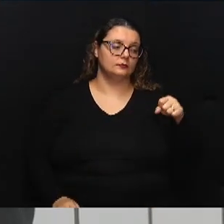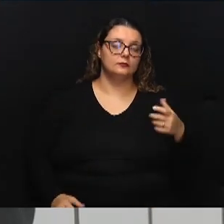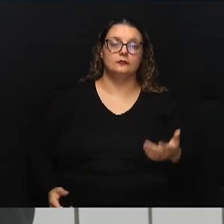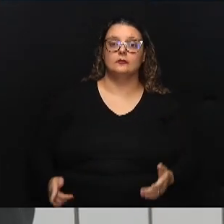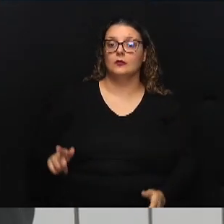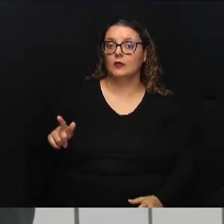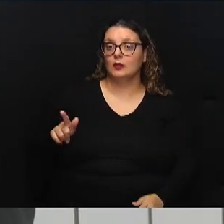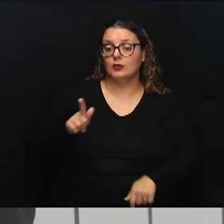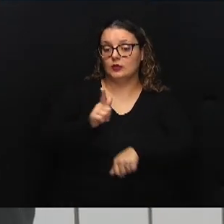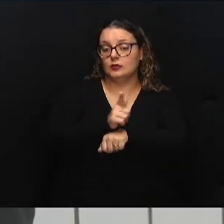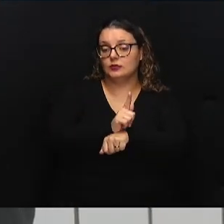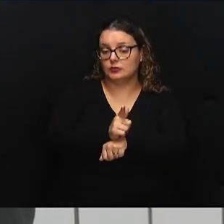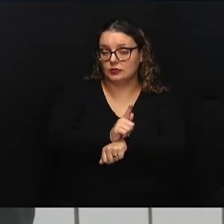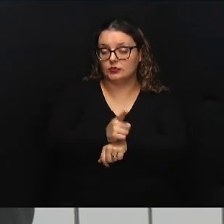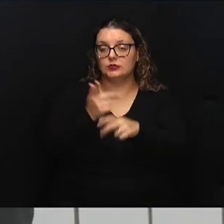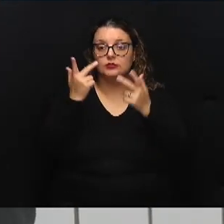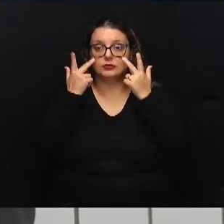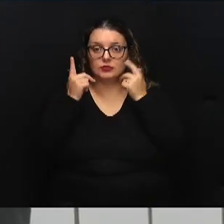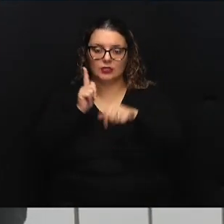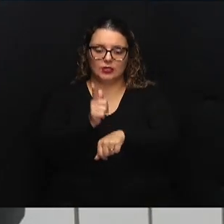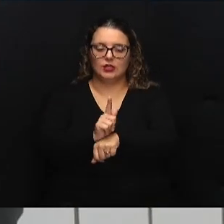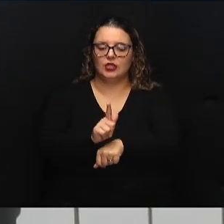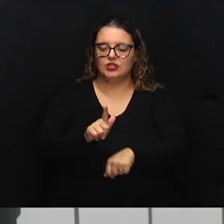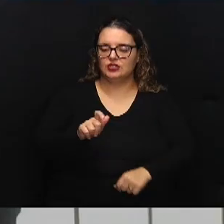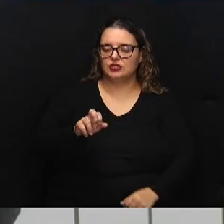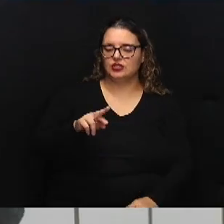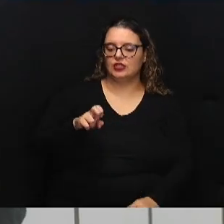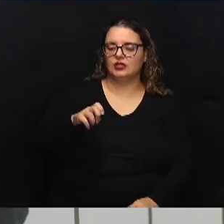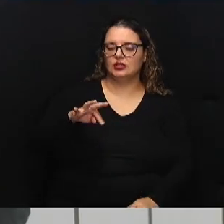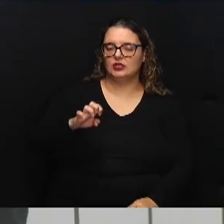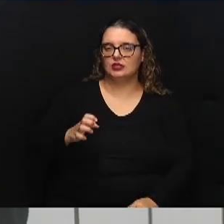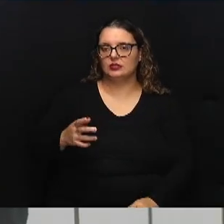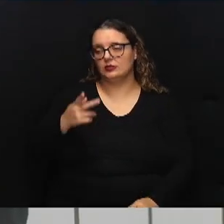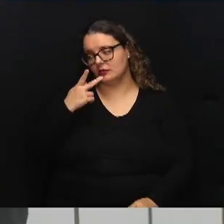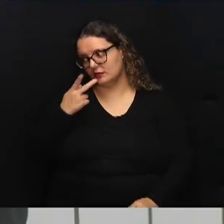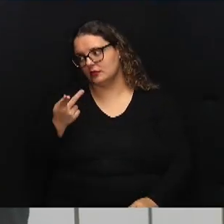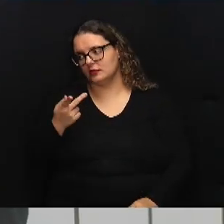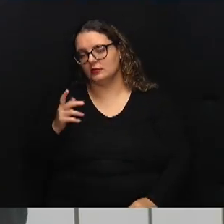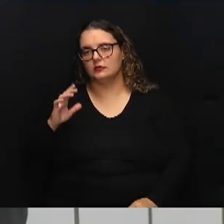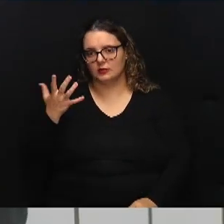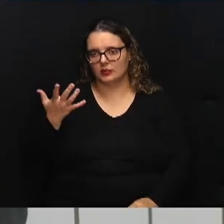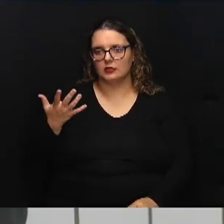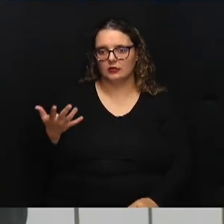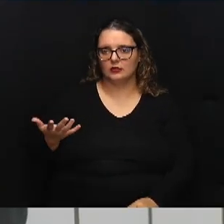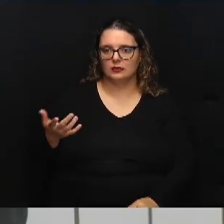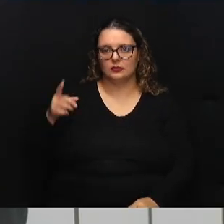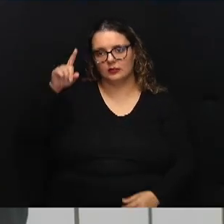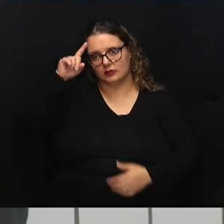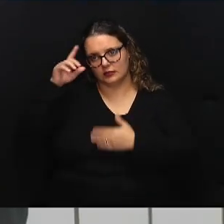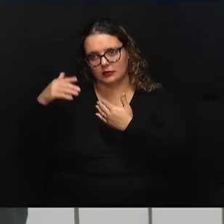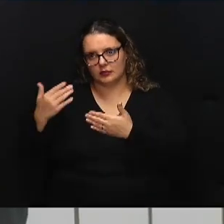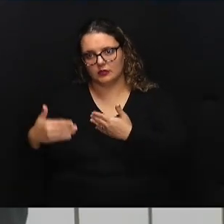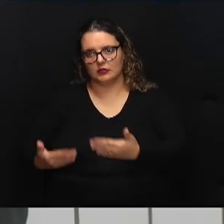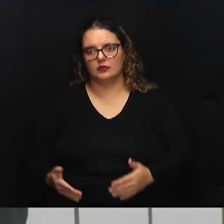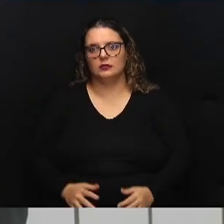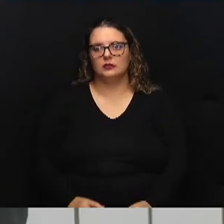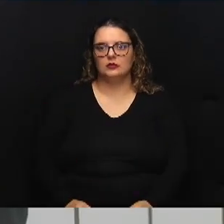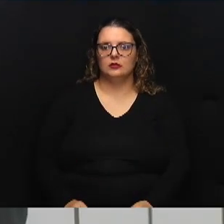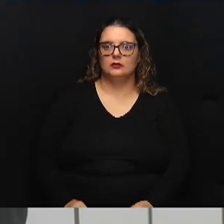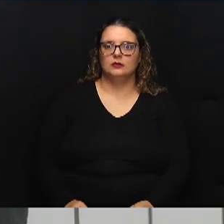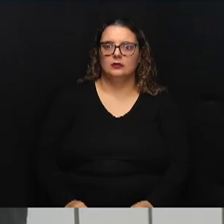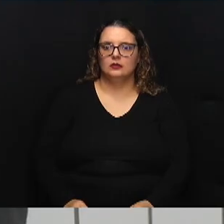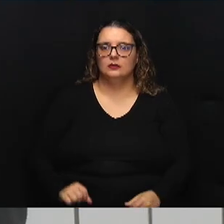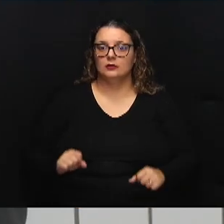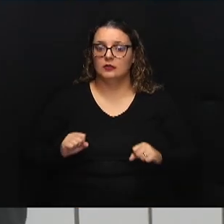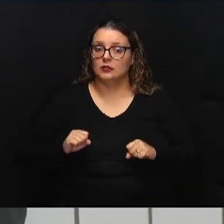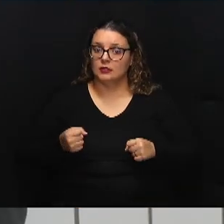gerente normalmente... eu estou falando que é uma coisa que acontece muito no meu dia a dia. Né? Ele dedica